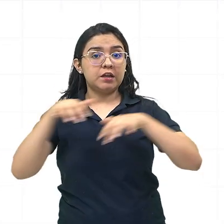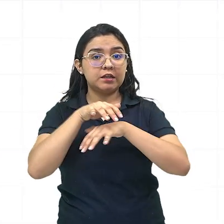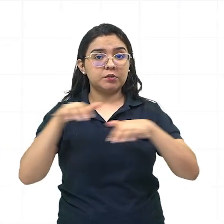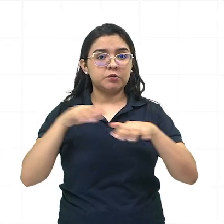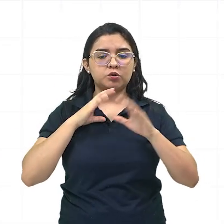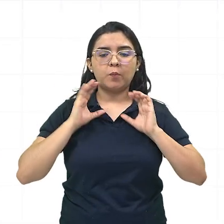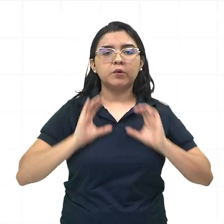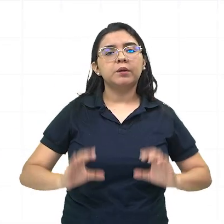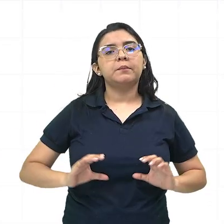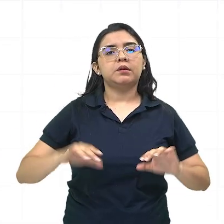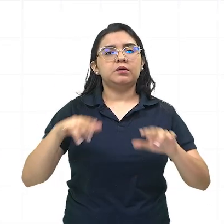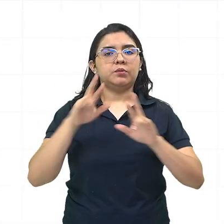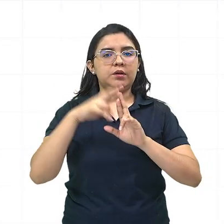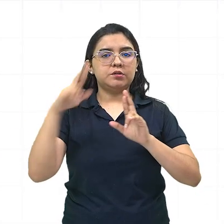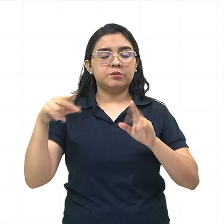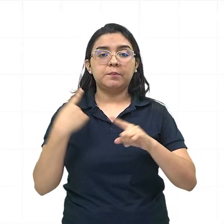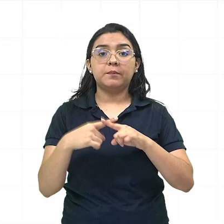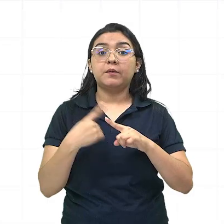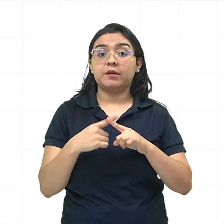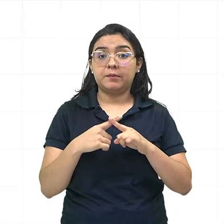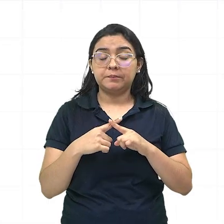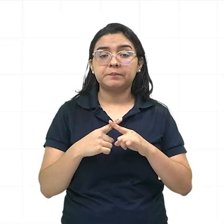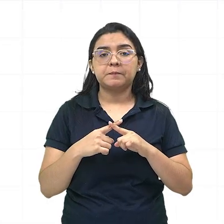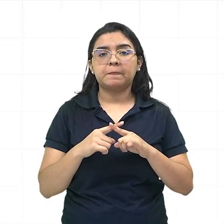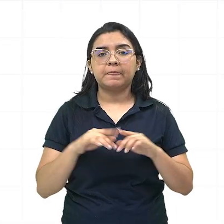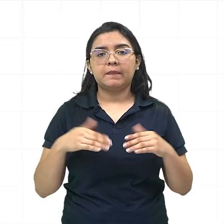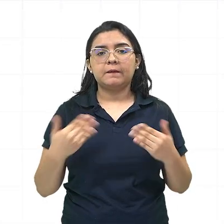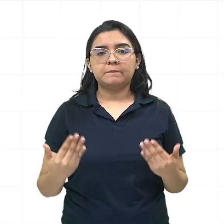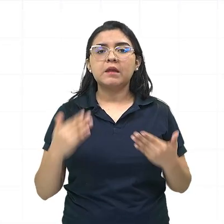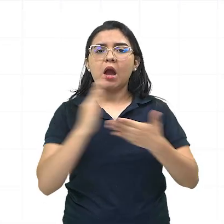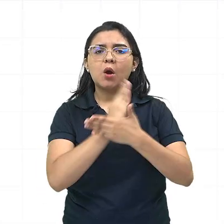de comportamento religioso, porque